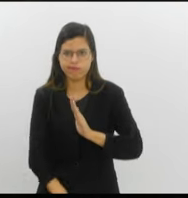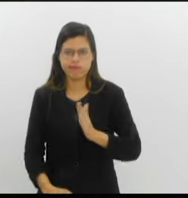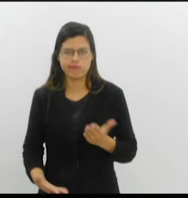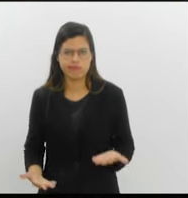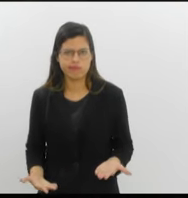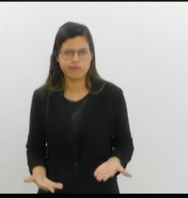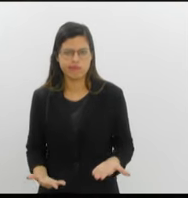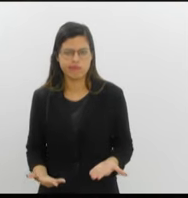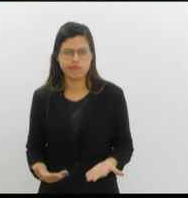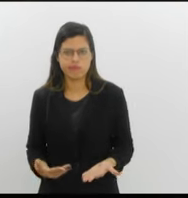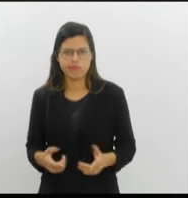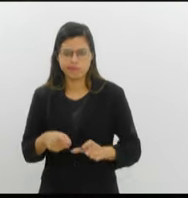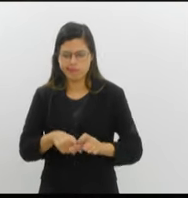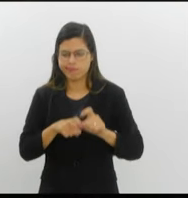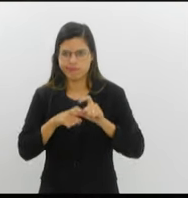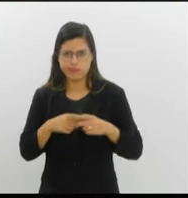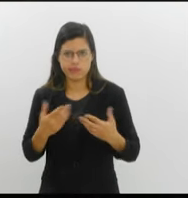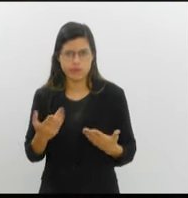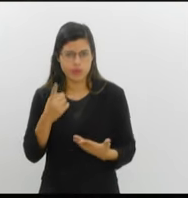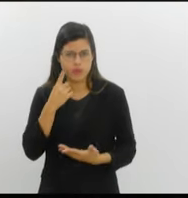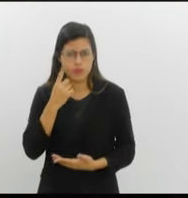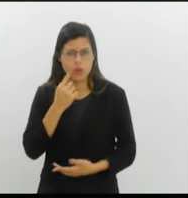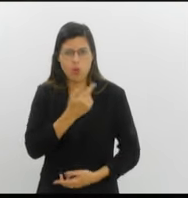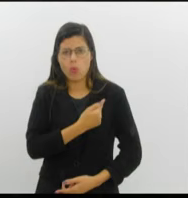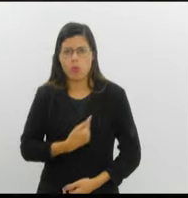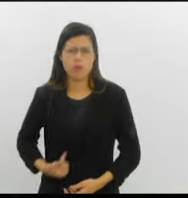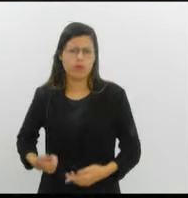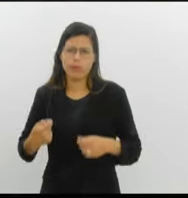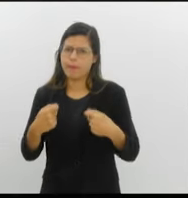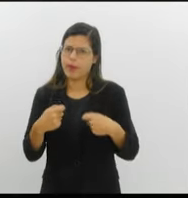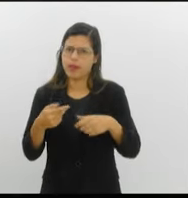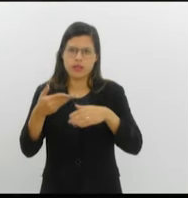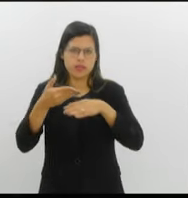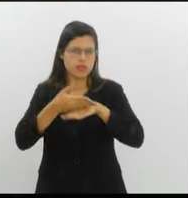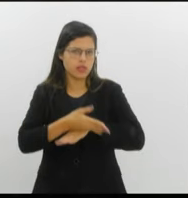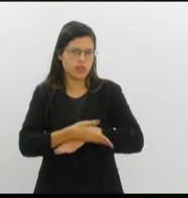Ora, veja, o governo tem que intervir. Não se